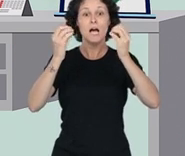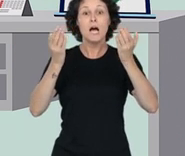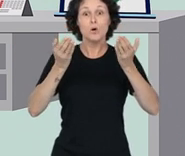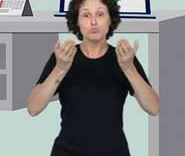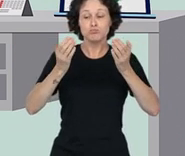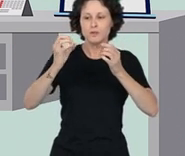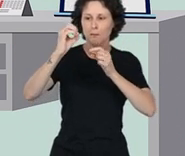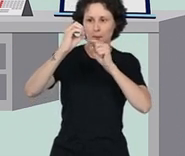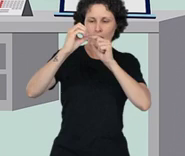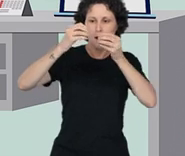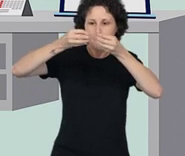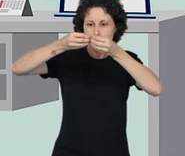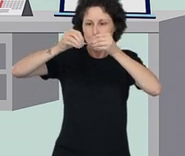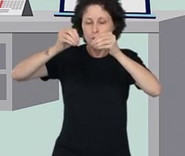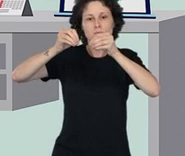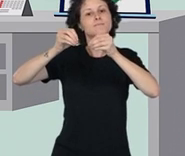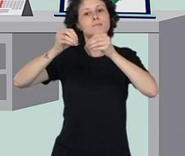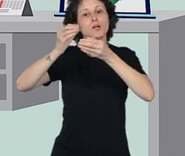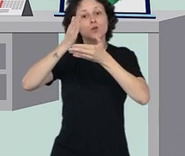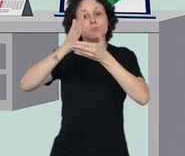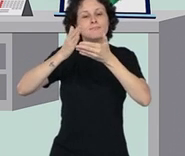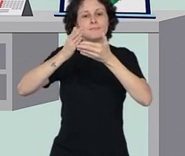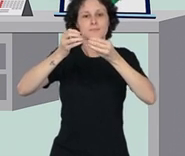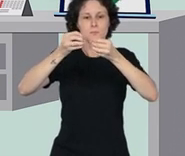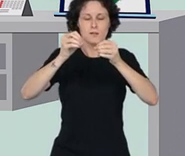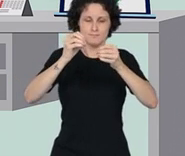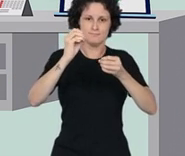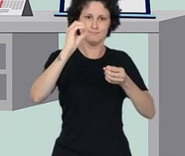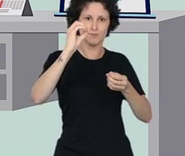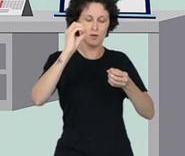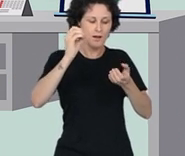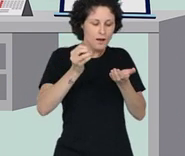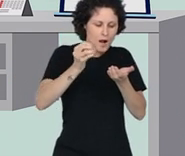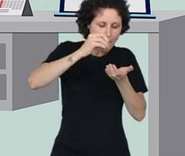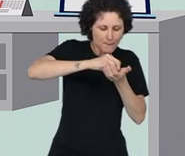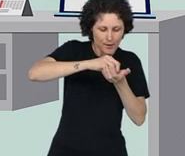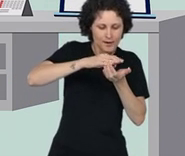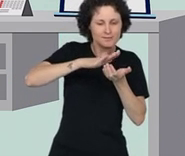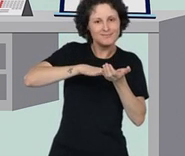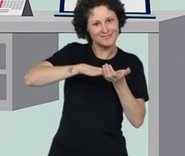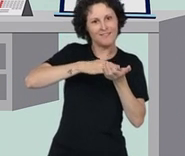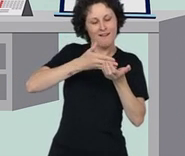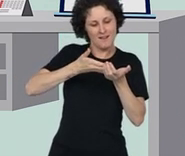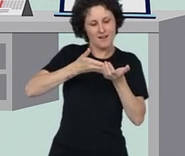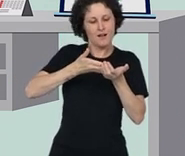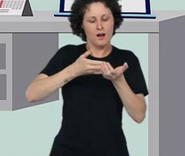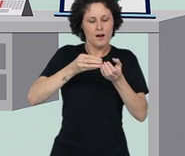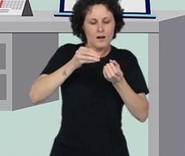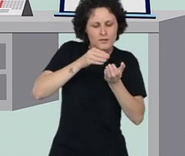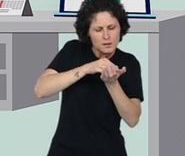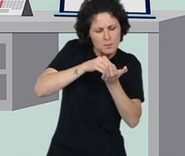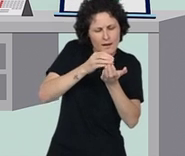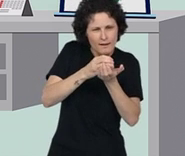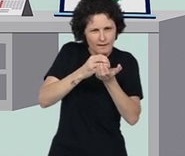Agora eu preciso quebrar no meio, assim, e colar de forma que